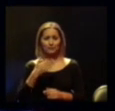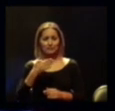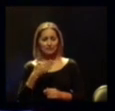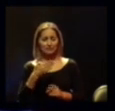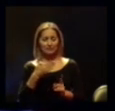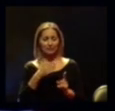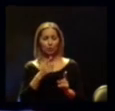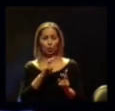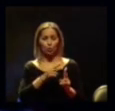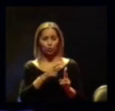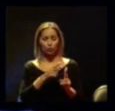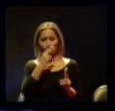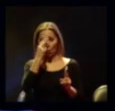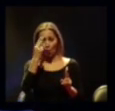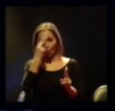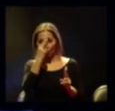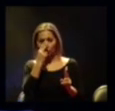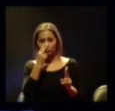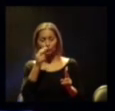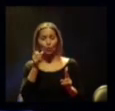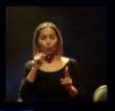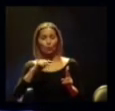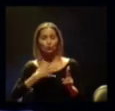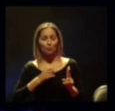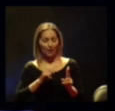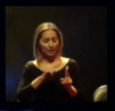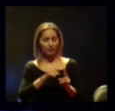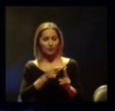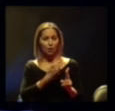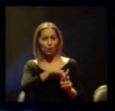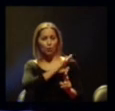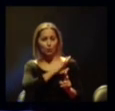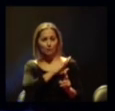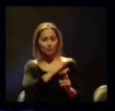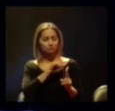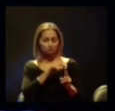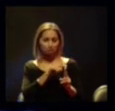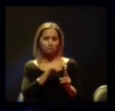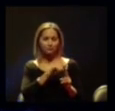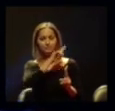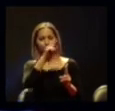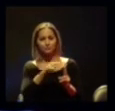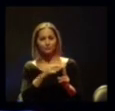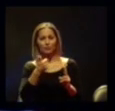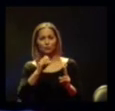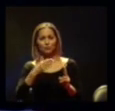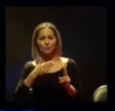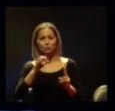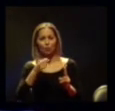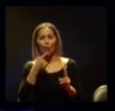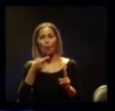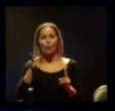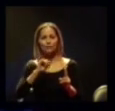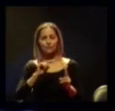concorrentes, Gondomar e Coimbra, se o vencedora a cidade de Gondomar, e para 2018, anuncio em primeira mão que temos outra vez